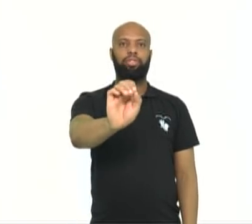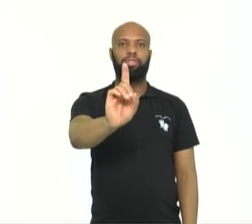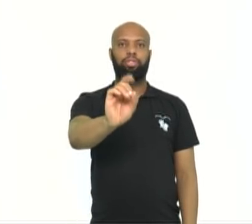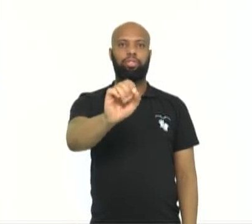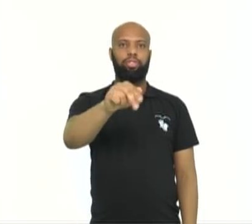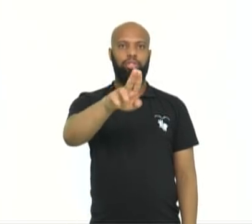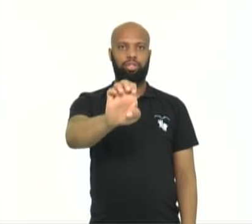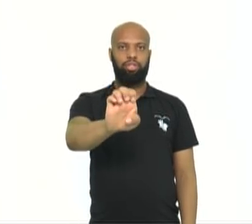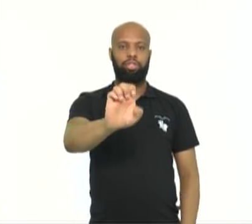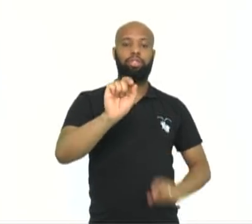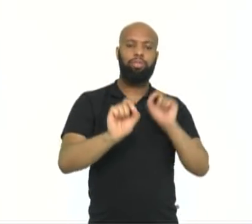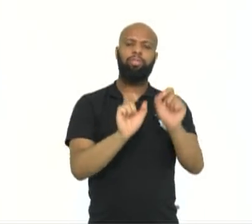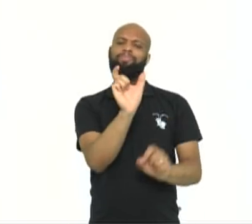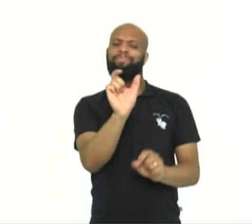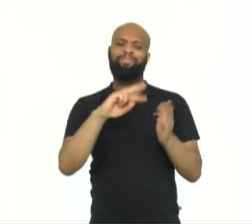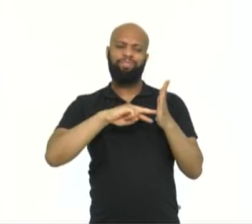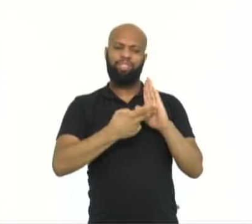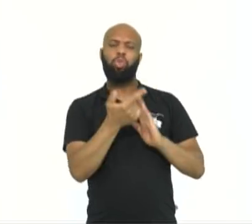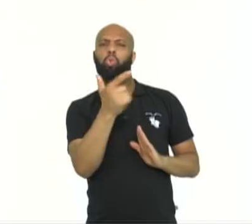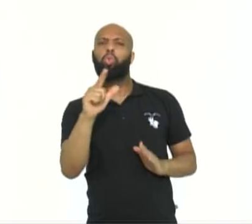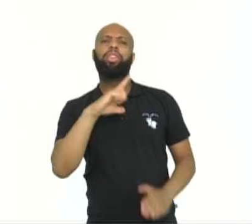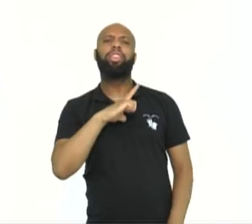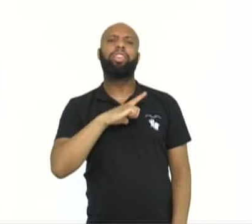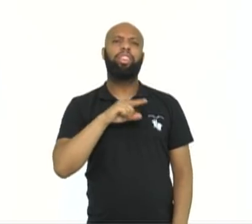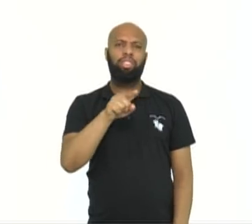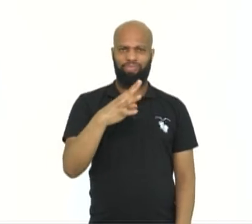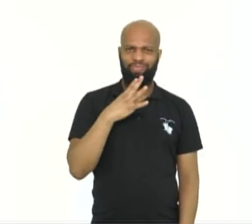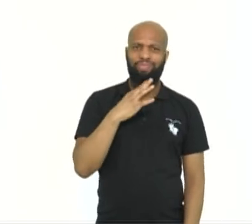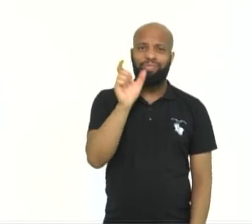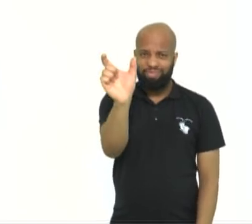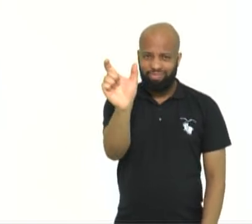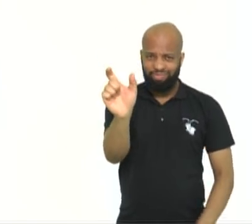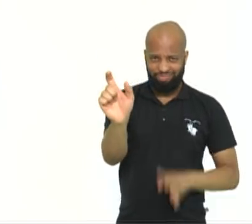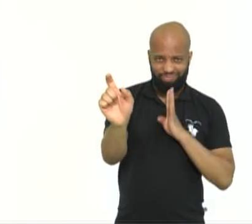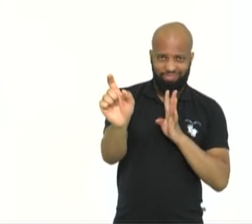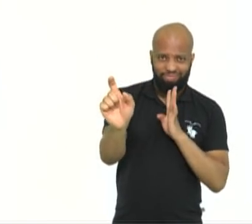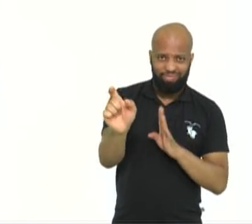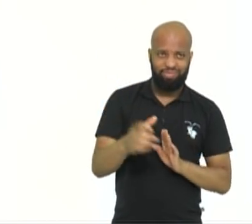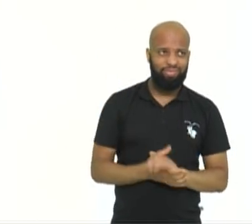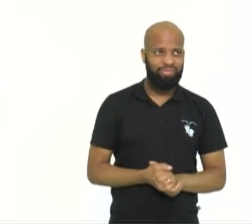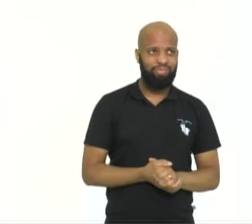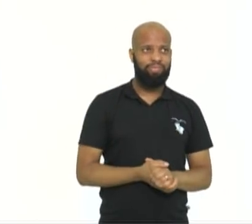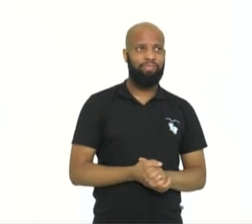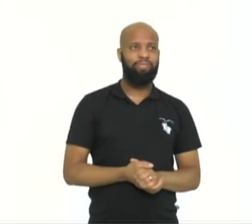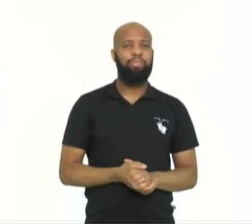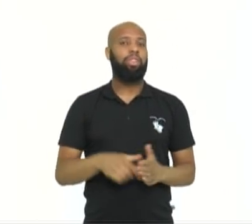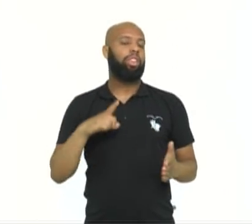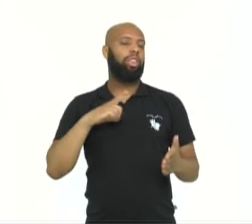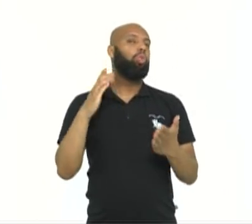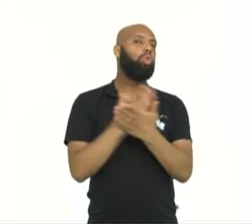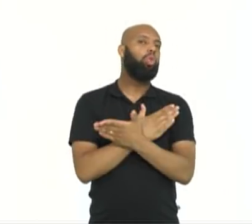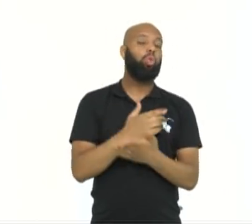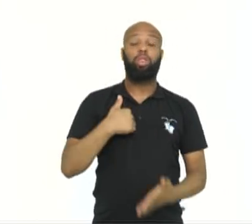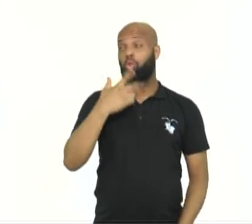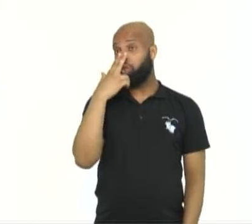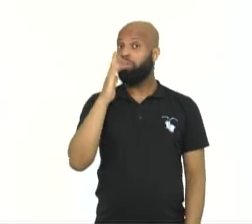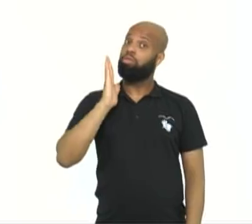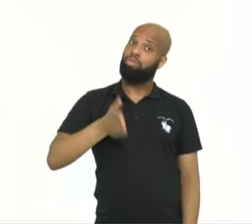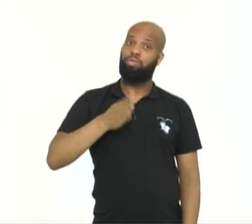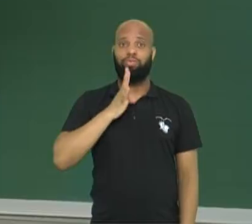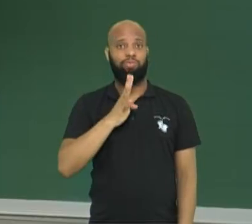palavra sinônima para o quê, pessoal? Você já ouviu falar nessa palavra? Alguns acreditam que sim,